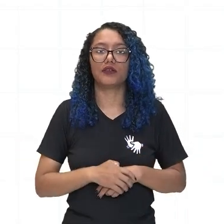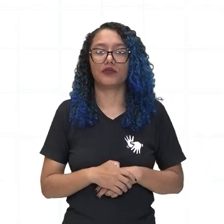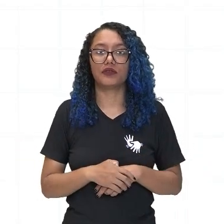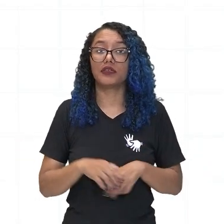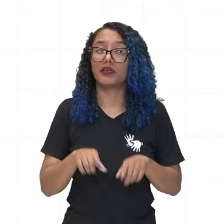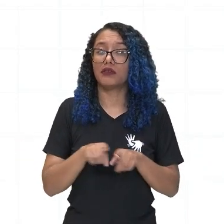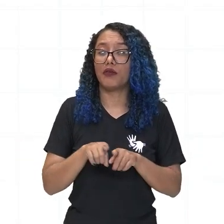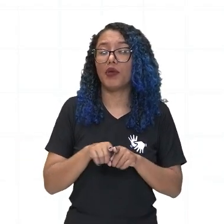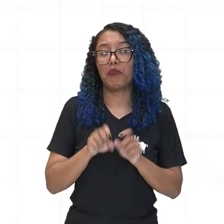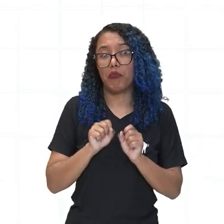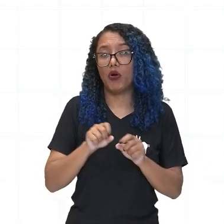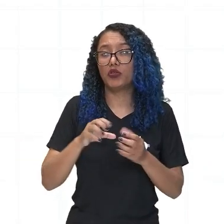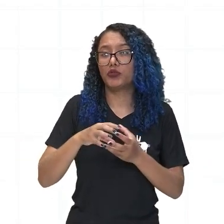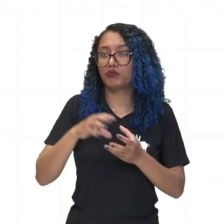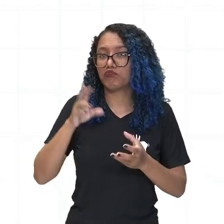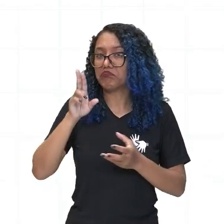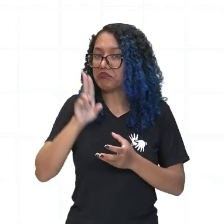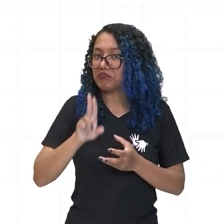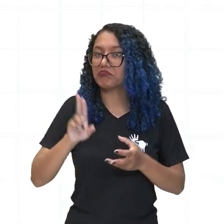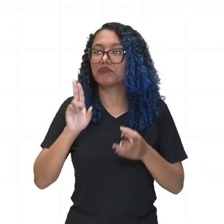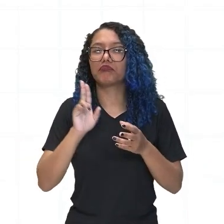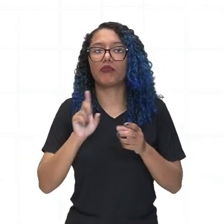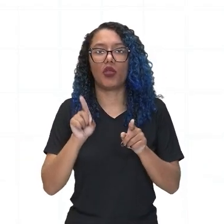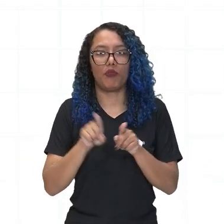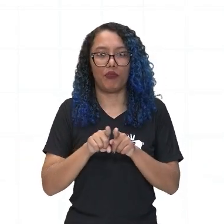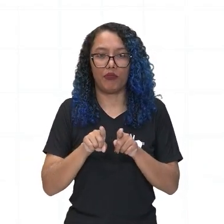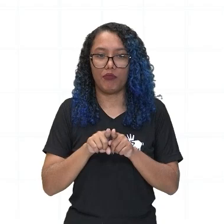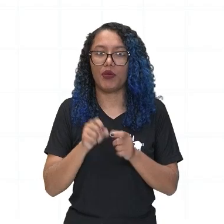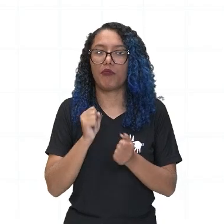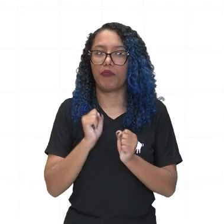bem. Esses textos, eles vêm